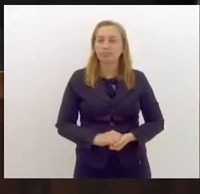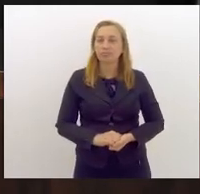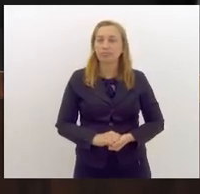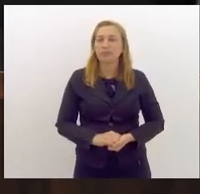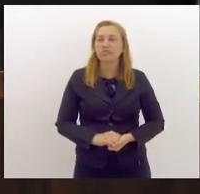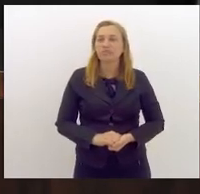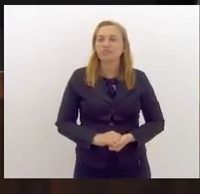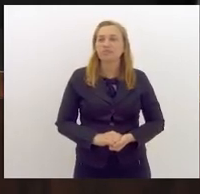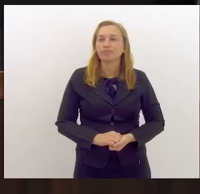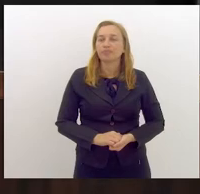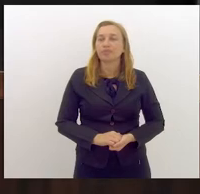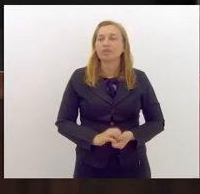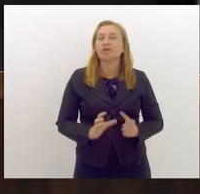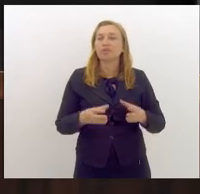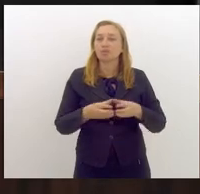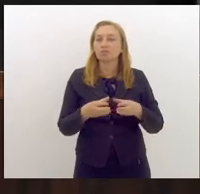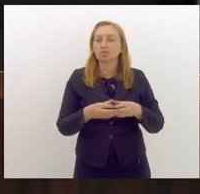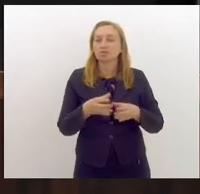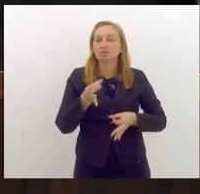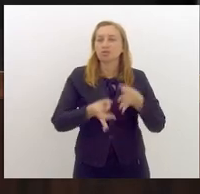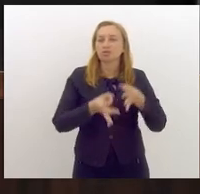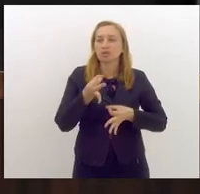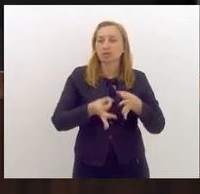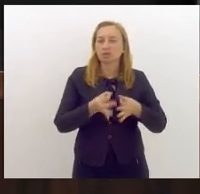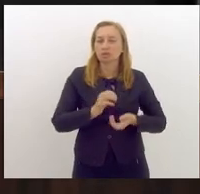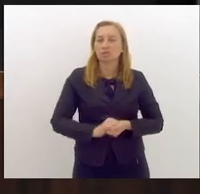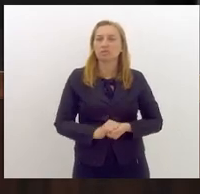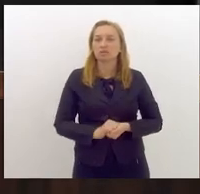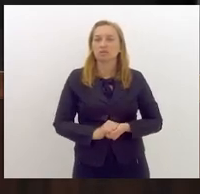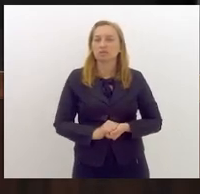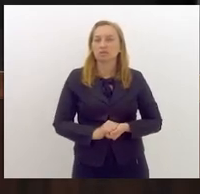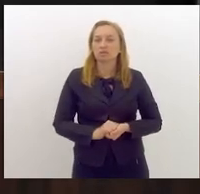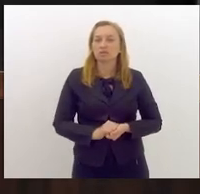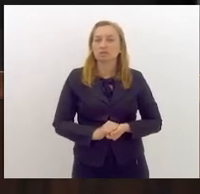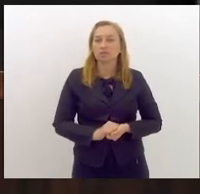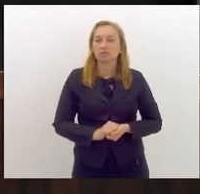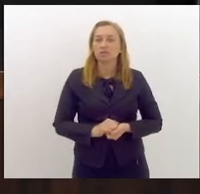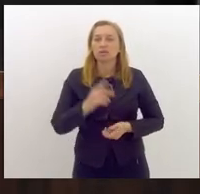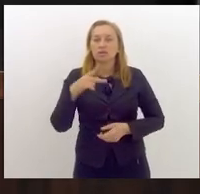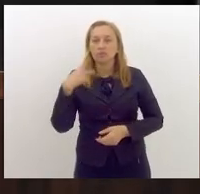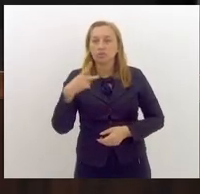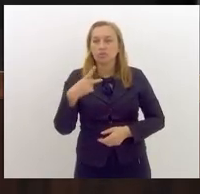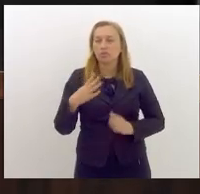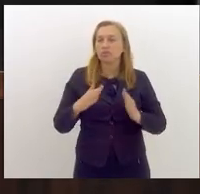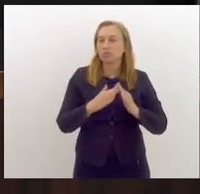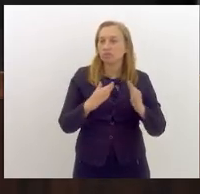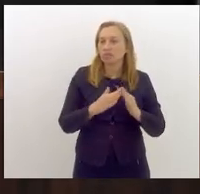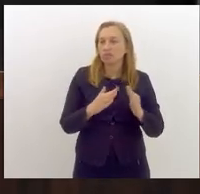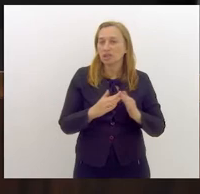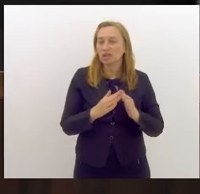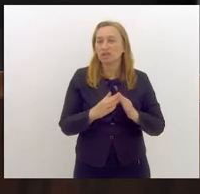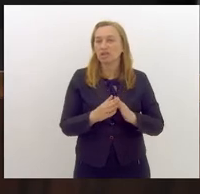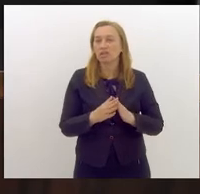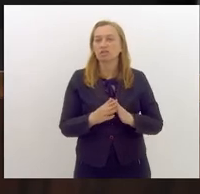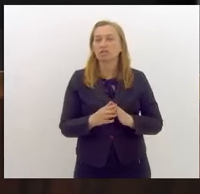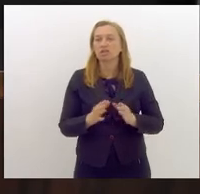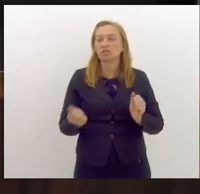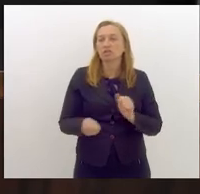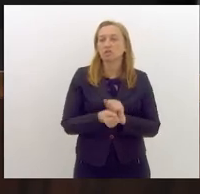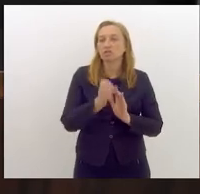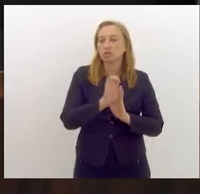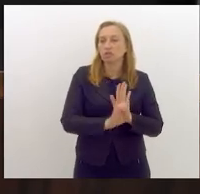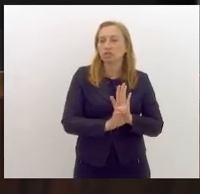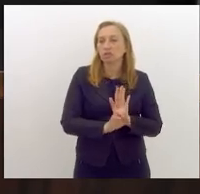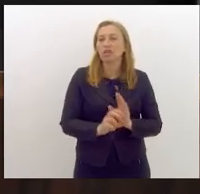pareceres da comissão de condição pela juridicidade política Urbana habitação assunto fundiário é favorável com emendas